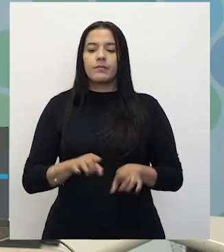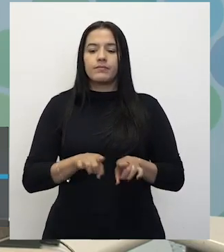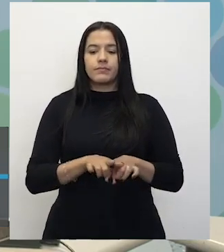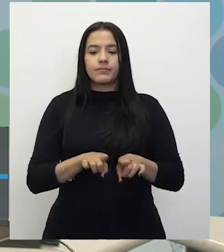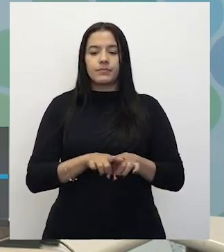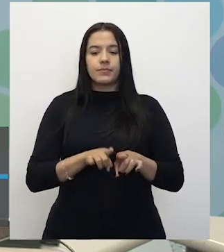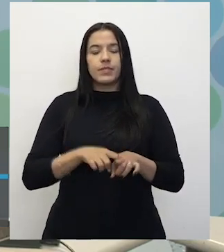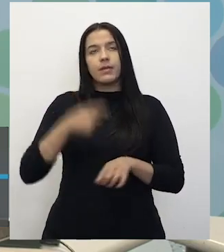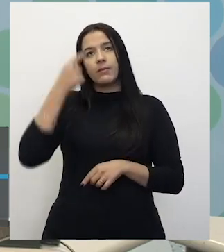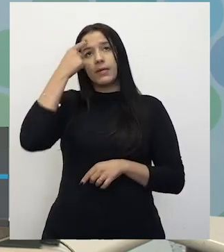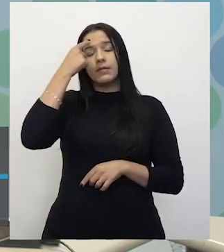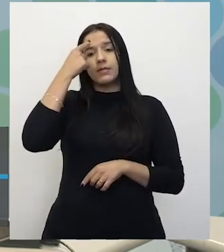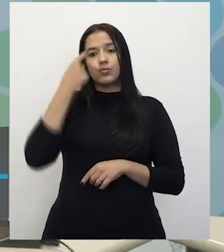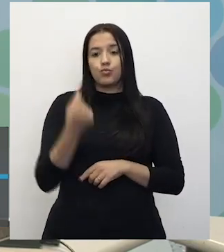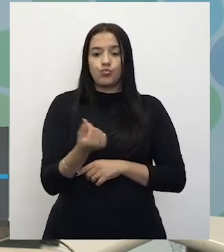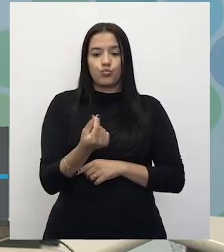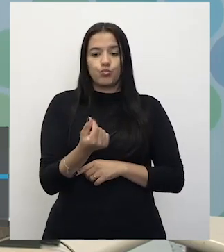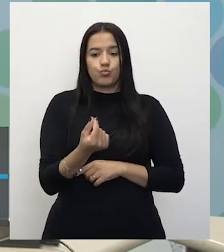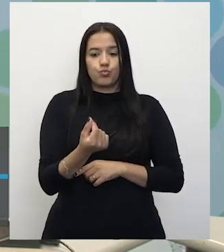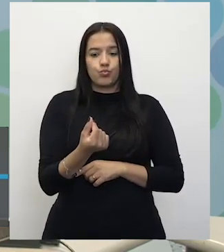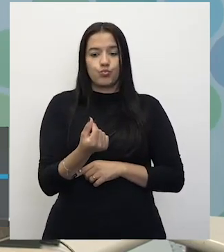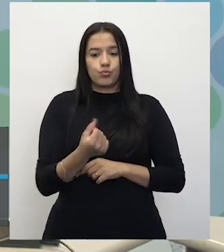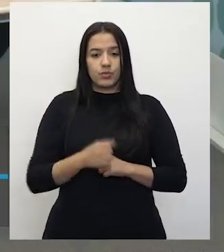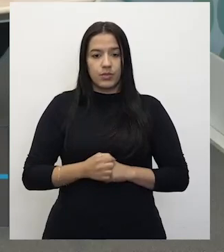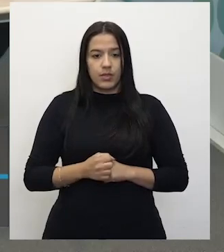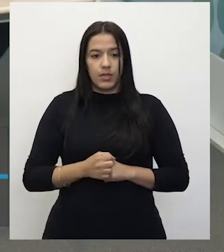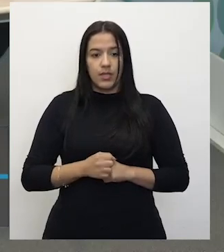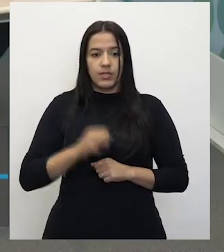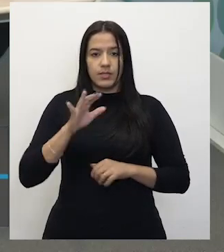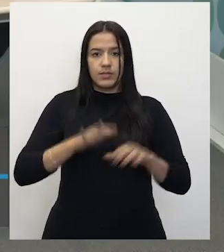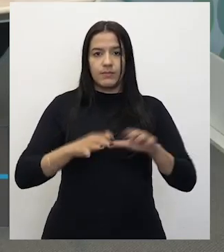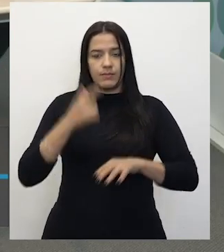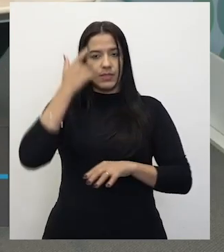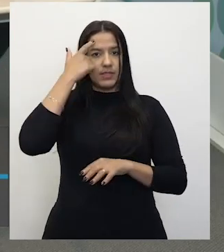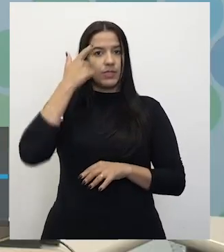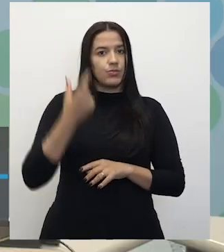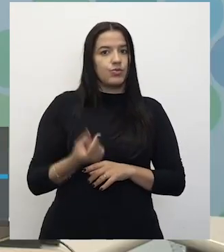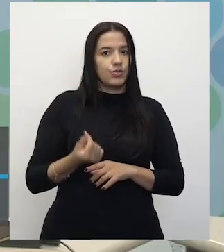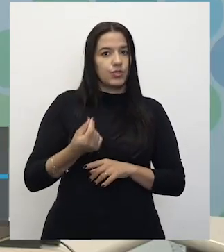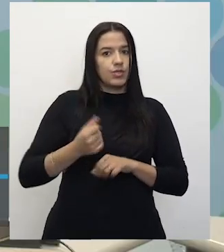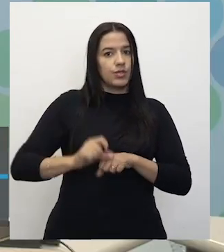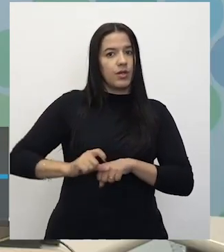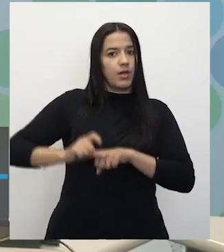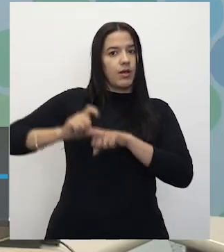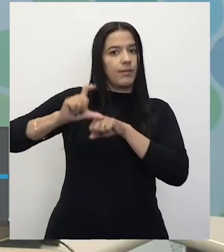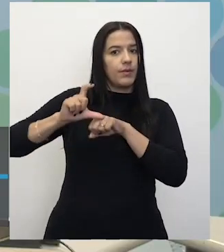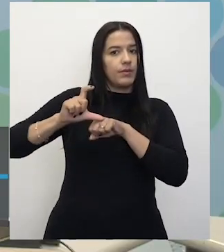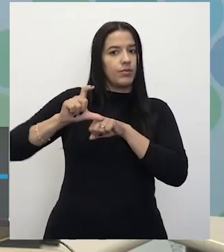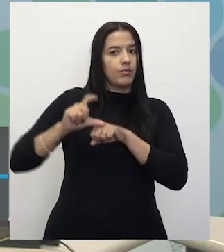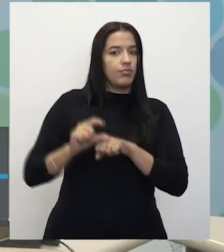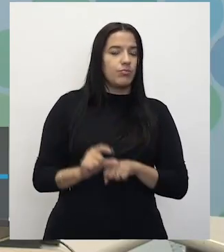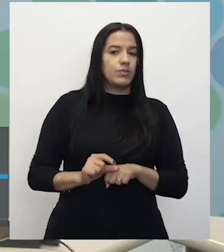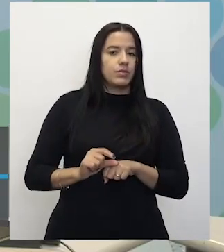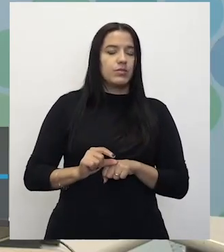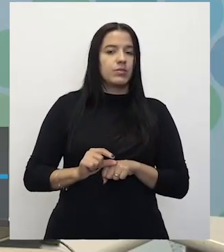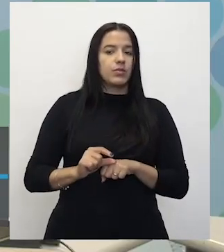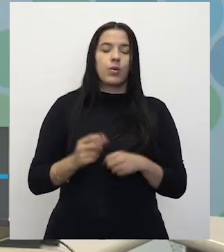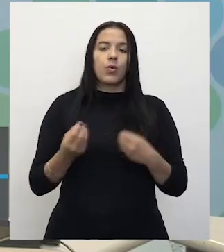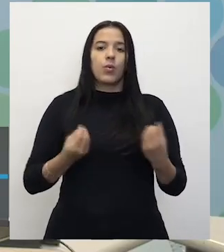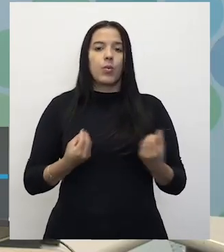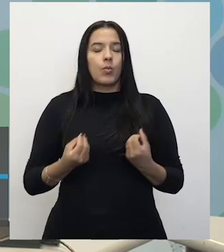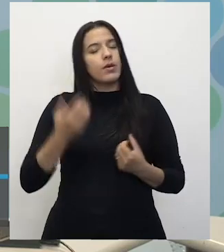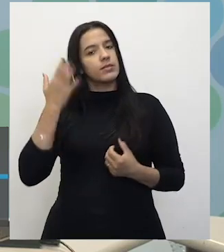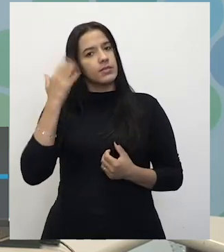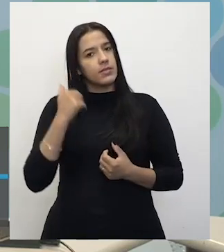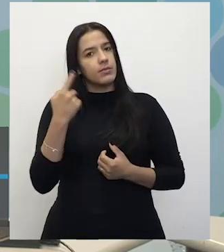do dinheiro. Você pensa se o dinheiro está acabando, se o dinheiro está aumentando, você sabe se sua vida financeira está indo